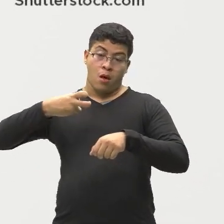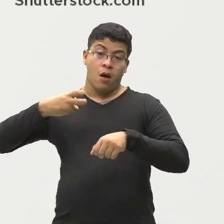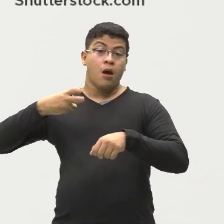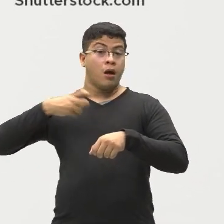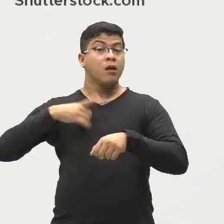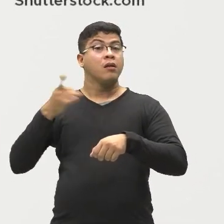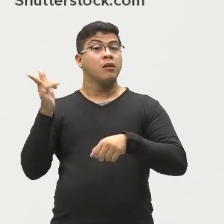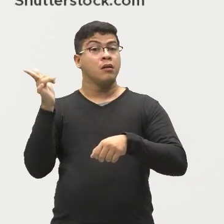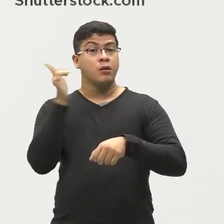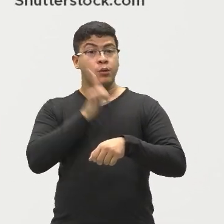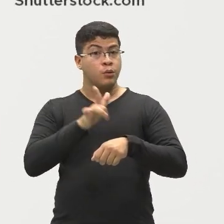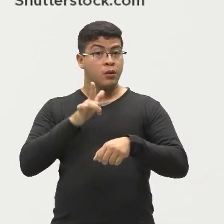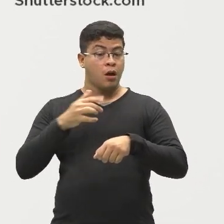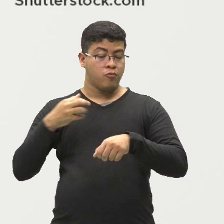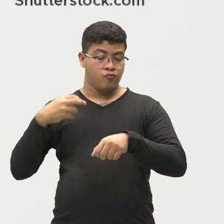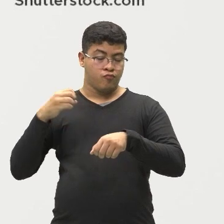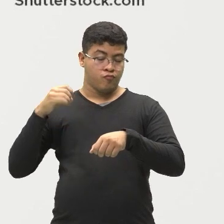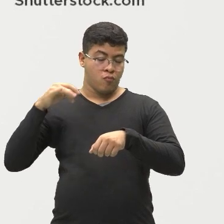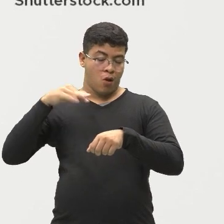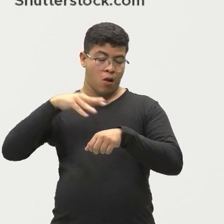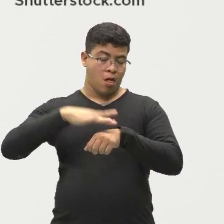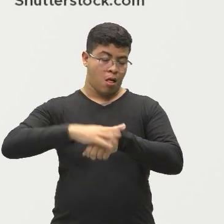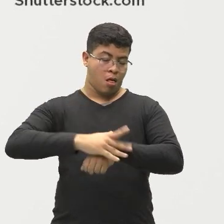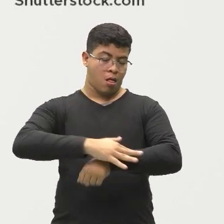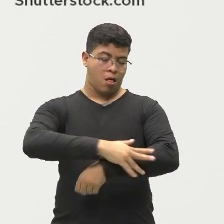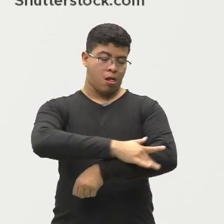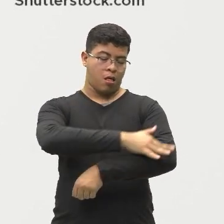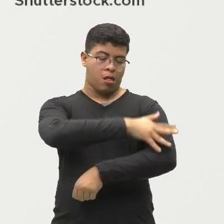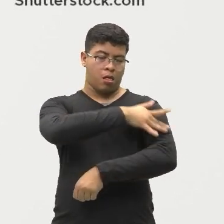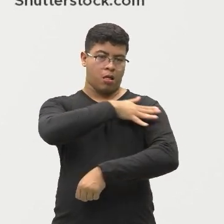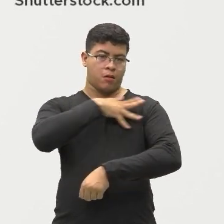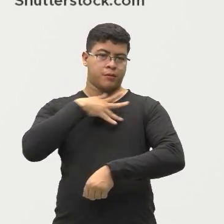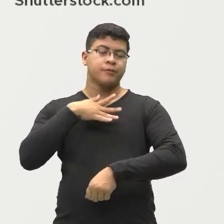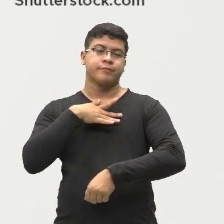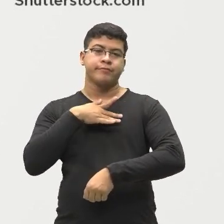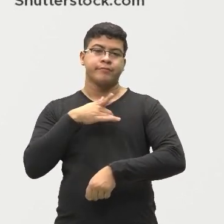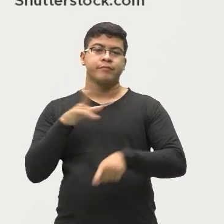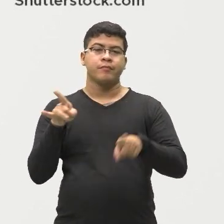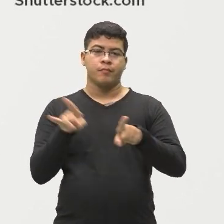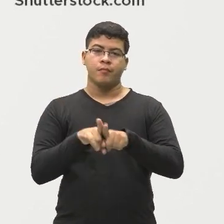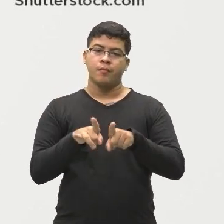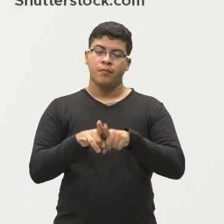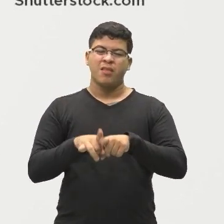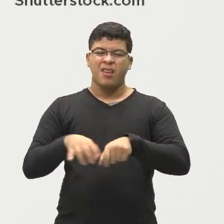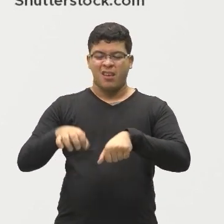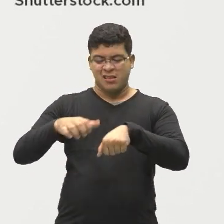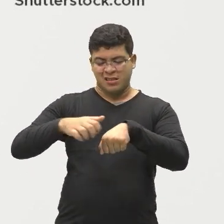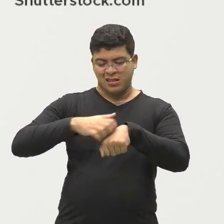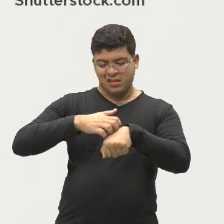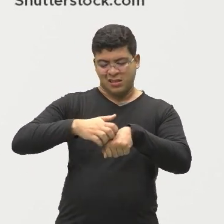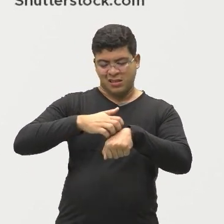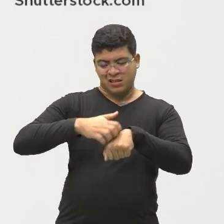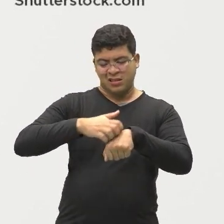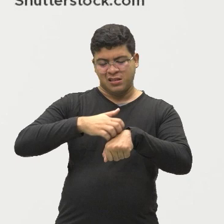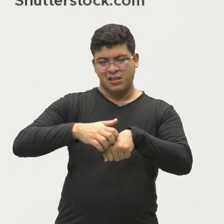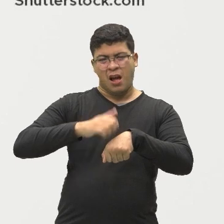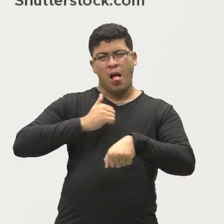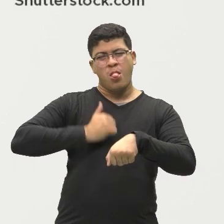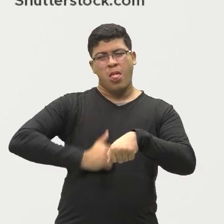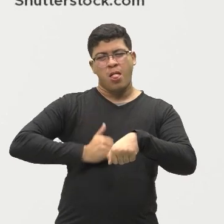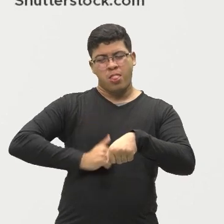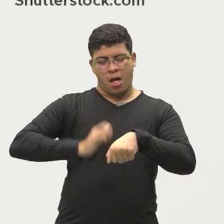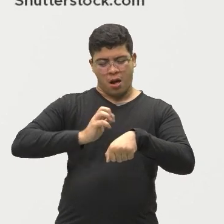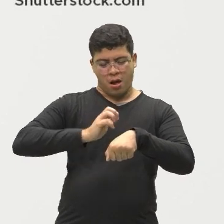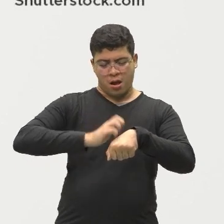ele acaba também jogando fezes, né, ali na pessoa. Ele suga o sangue, ocorre o processo ali de